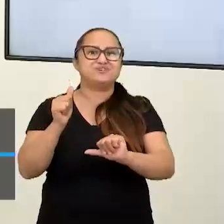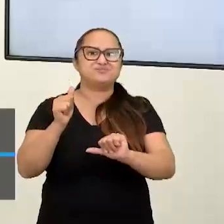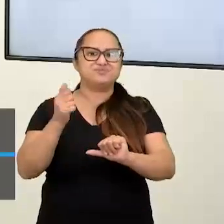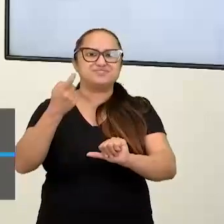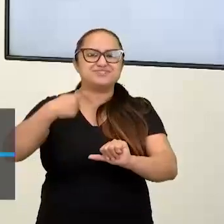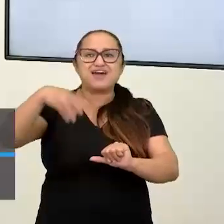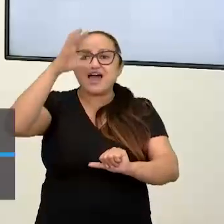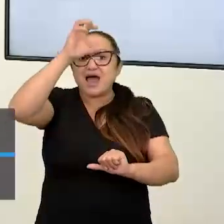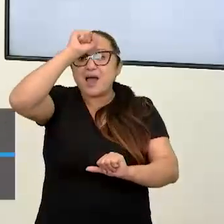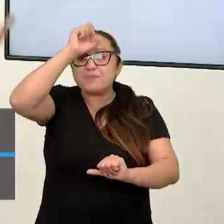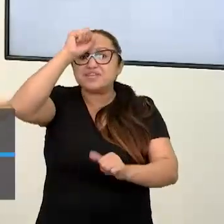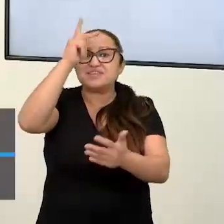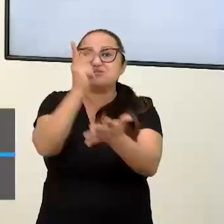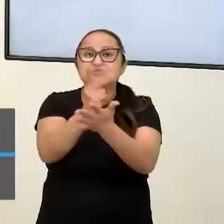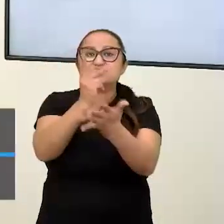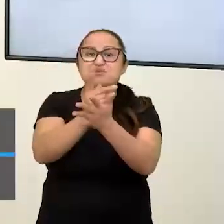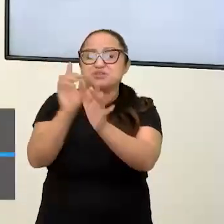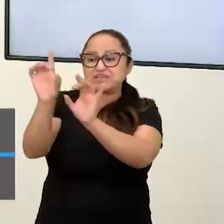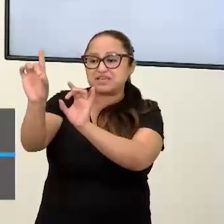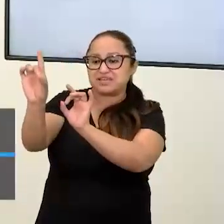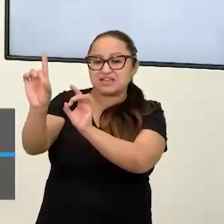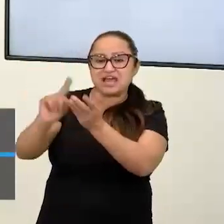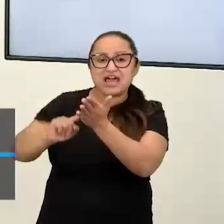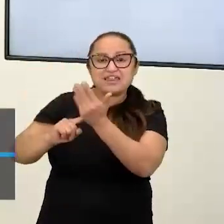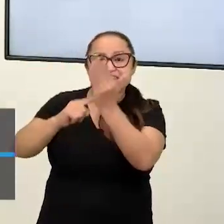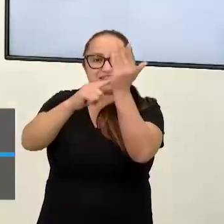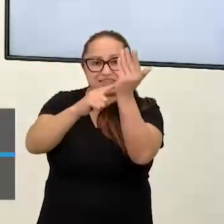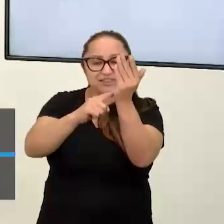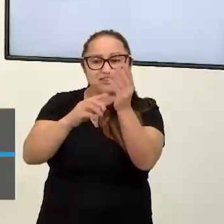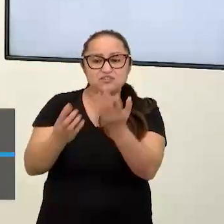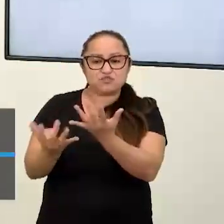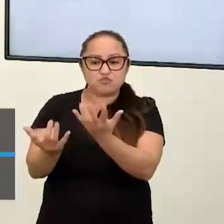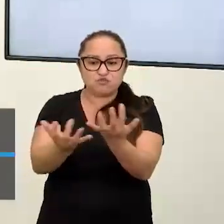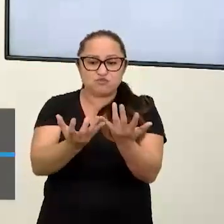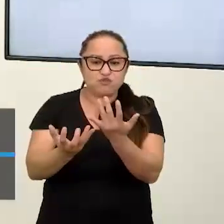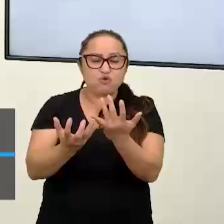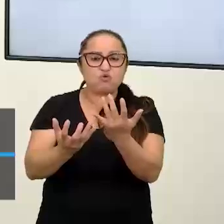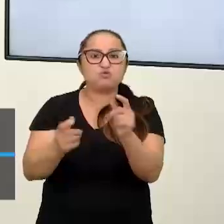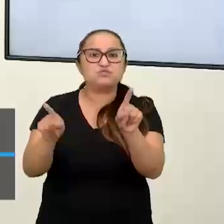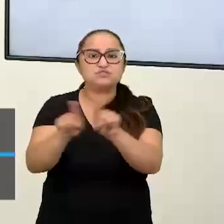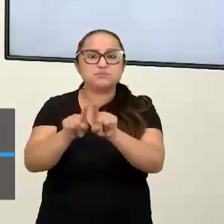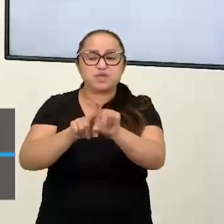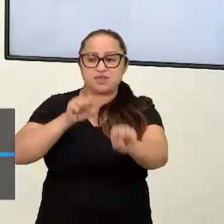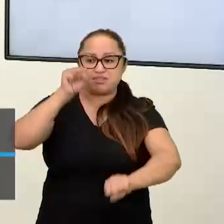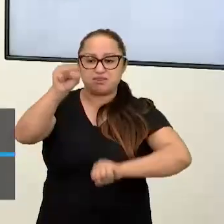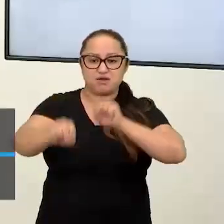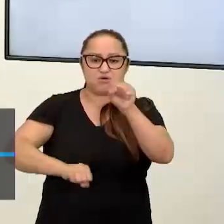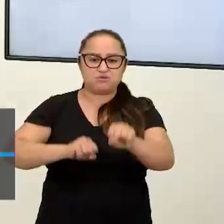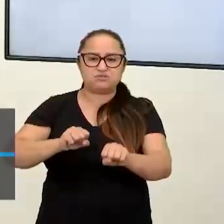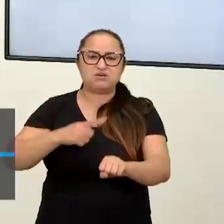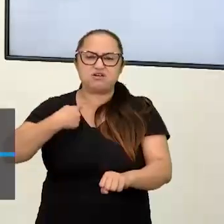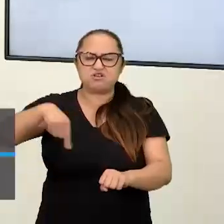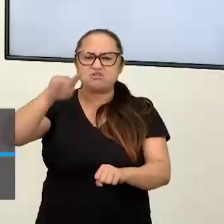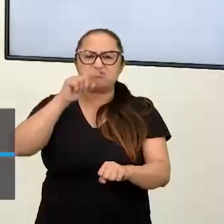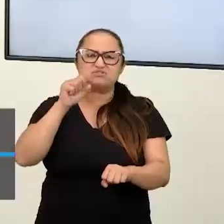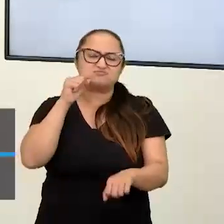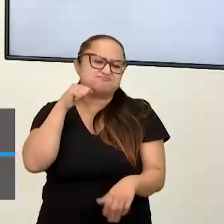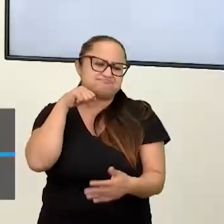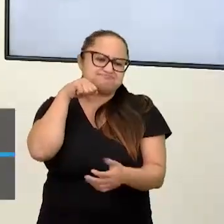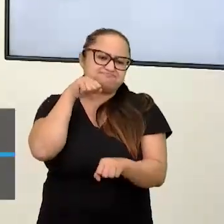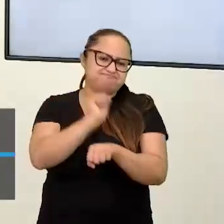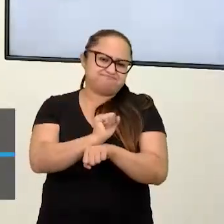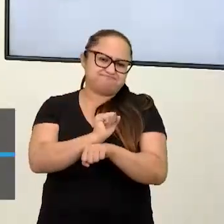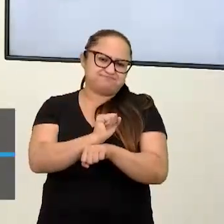nós aprendemos as técnicas do fogo, aprendemos a técnica da roda, viramos seres sedentários, deixamos de ser